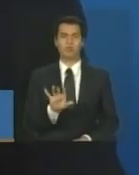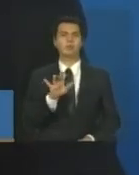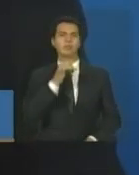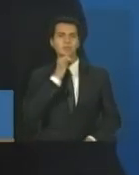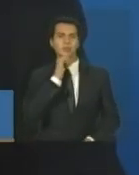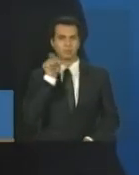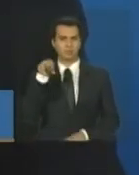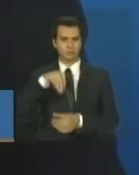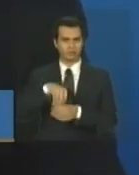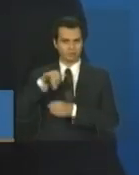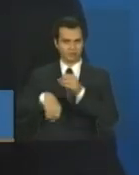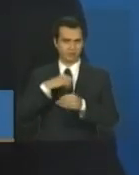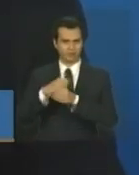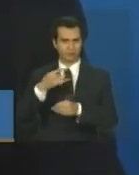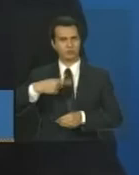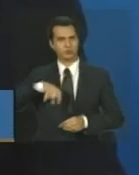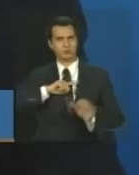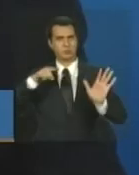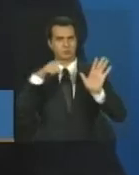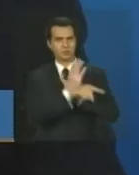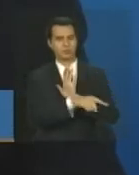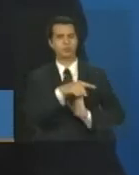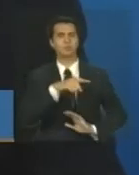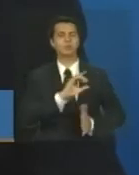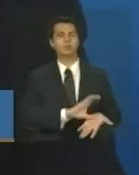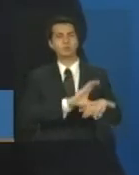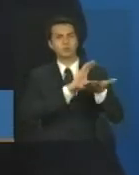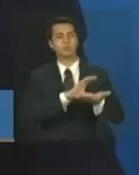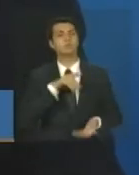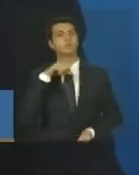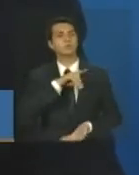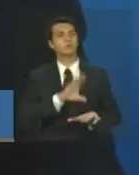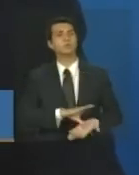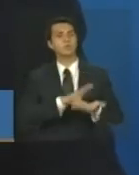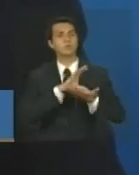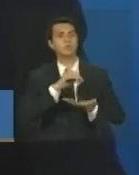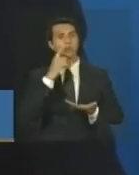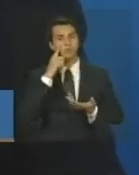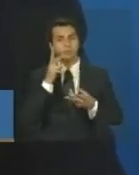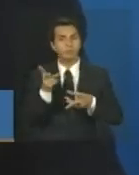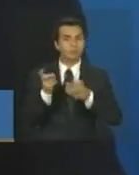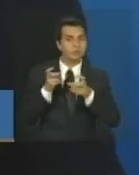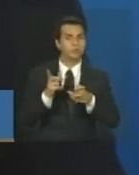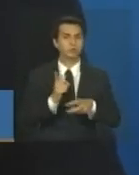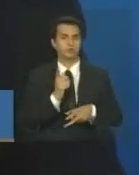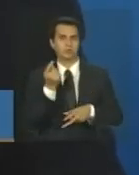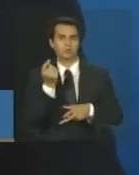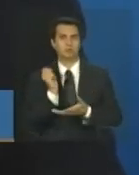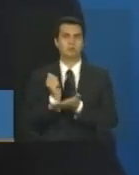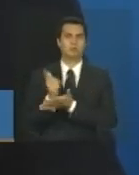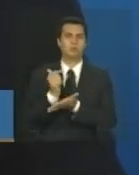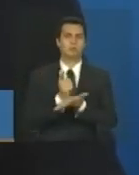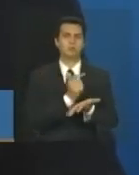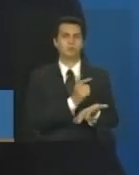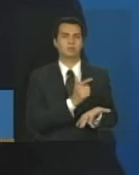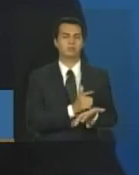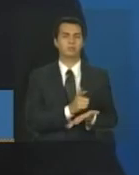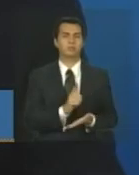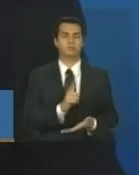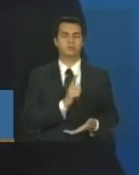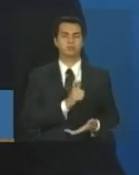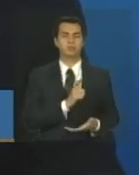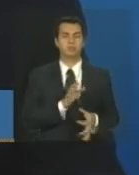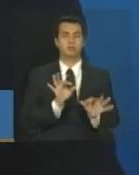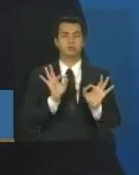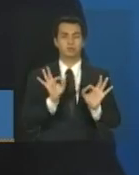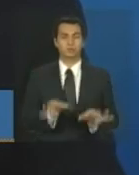se e o Já cresceu o conselho observou-se todas as despesas executadas estavam ou